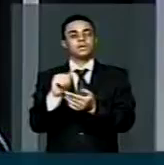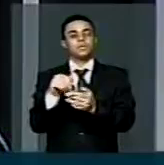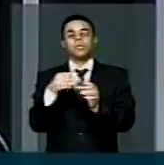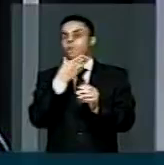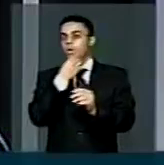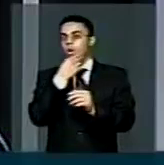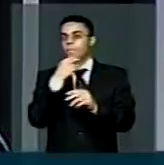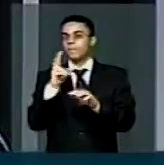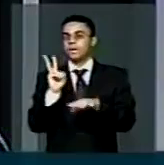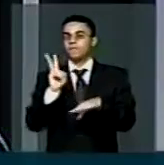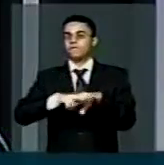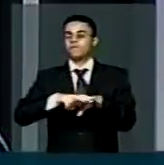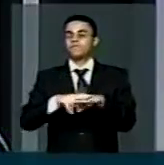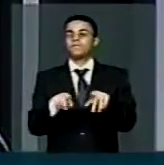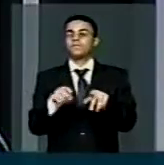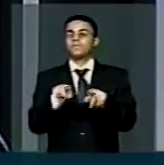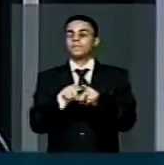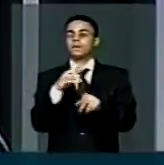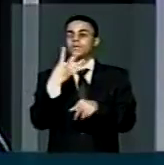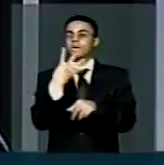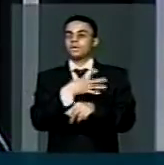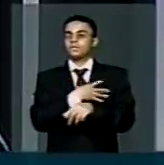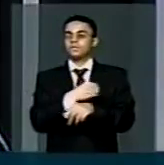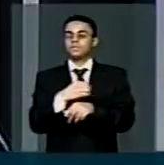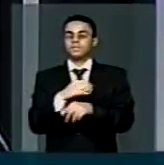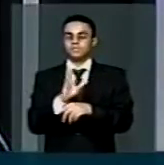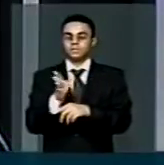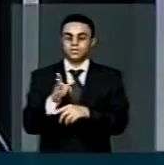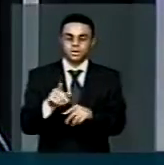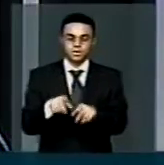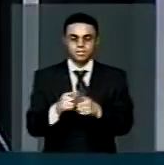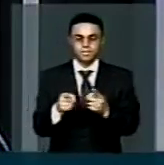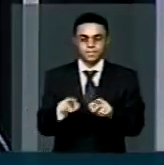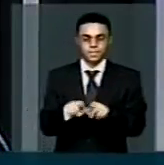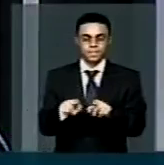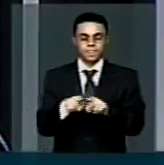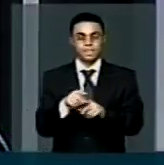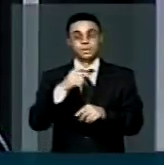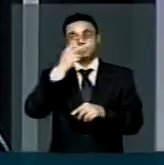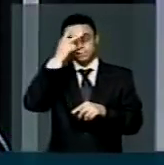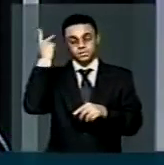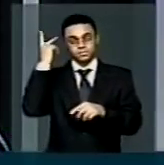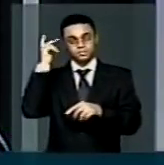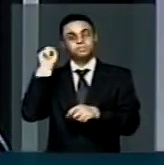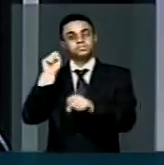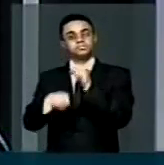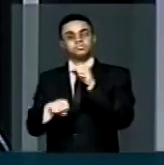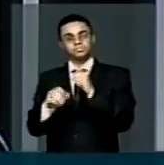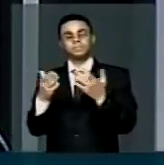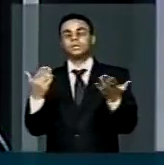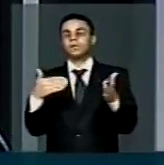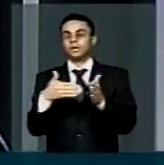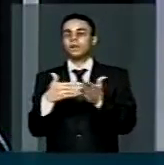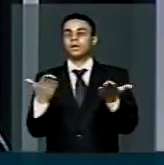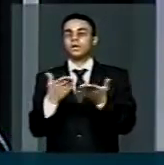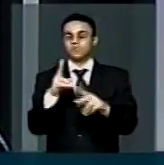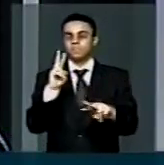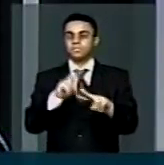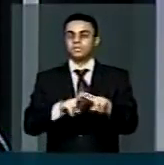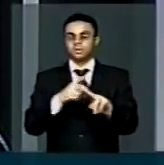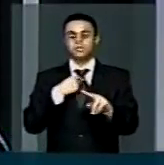os 4 filhos de Cláudia. Os assassinos estão presos em Bangu e espero que nunca mais